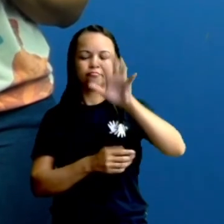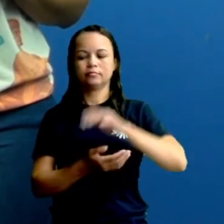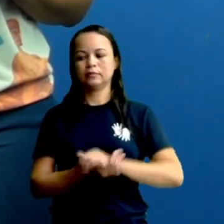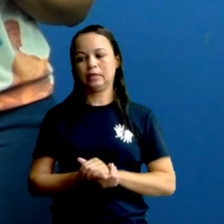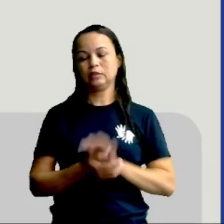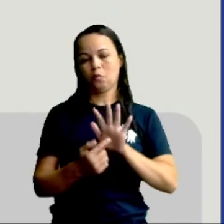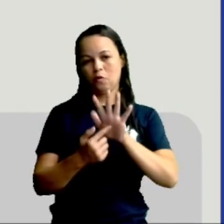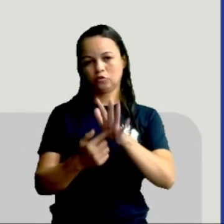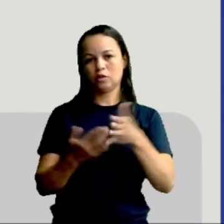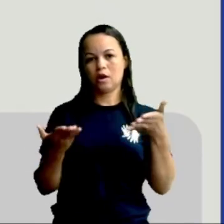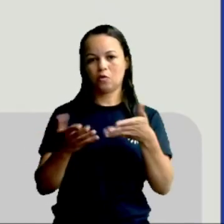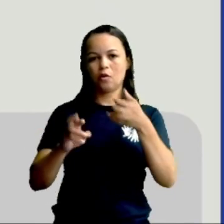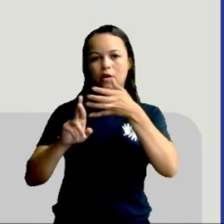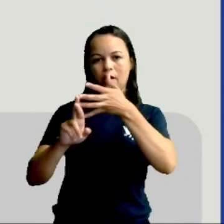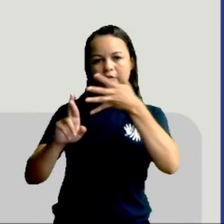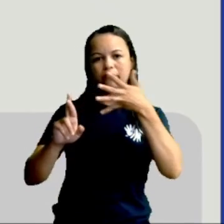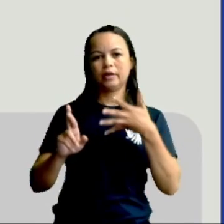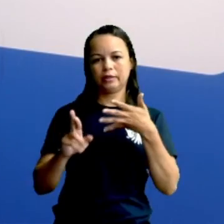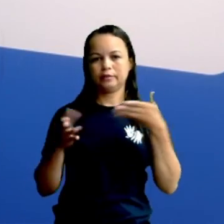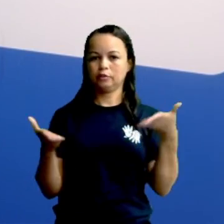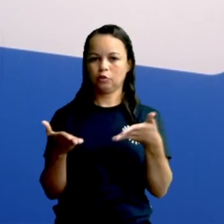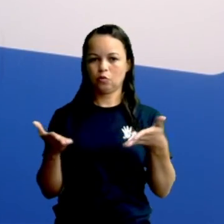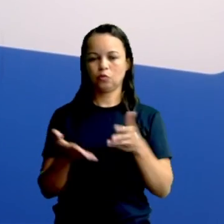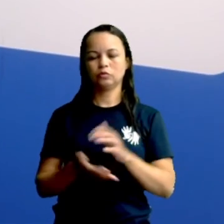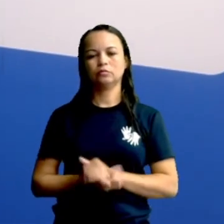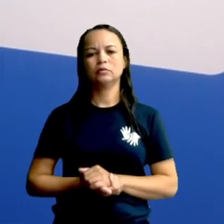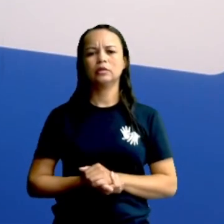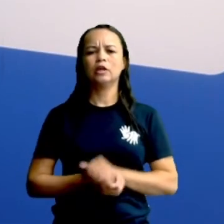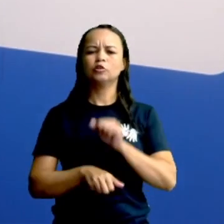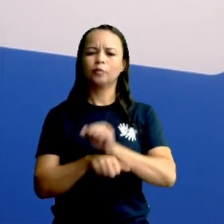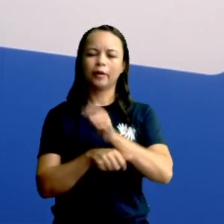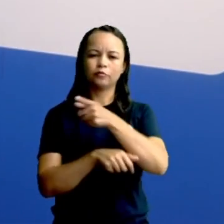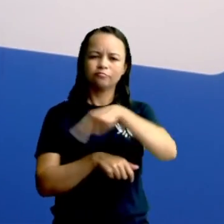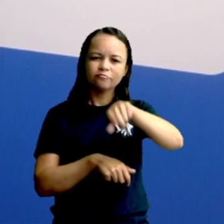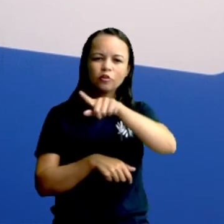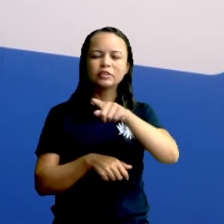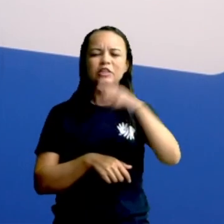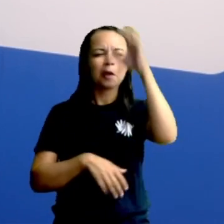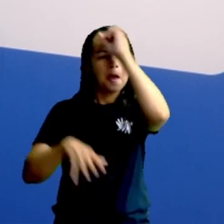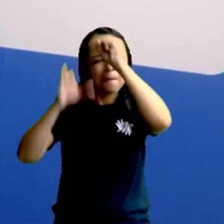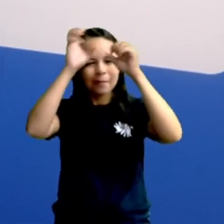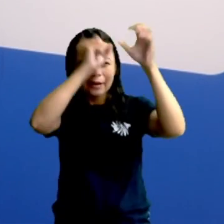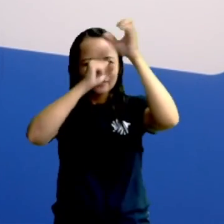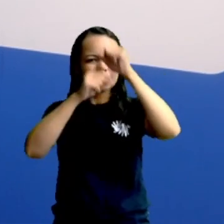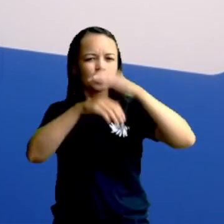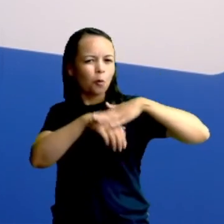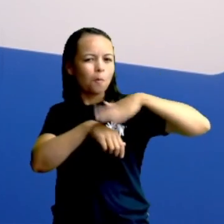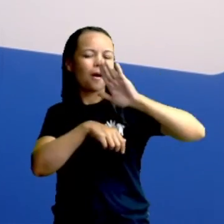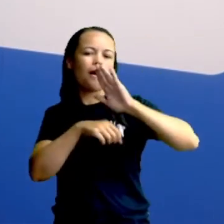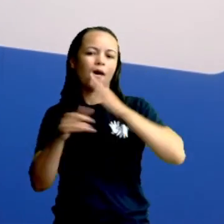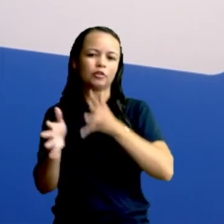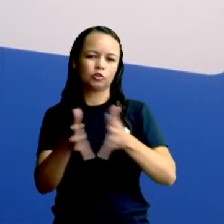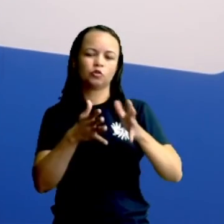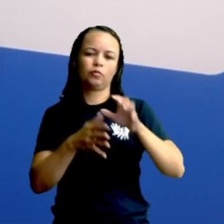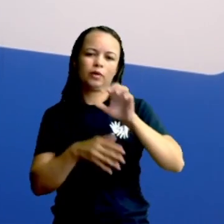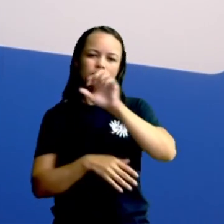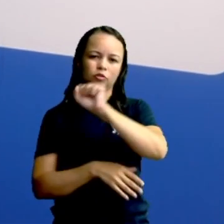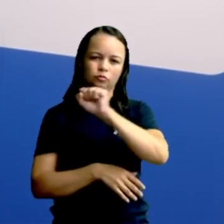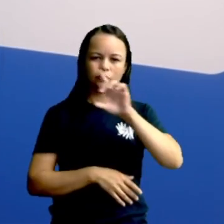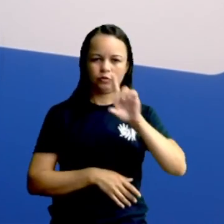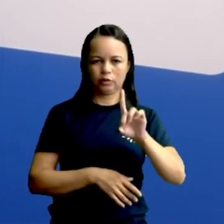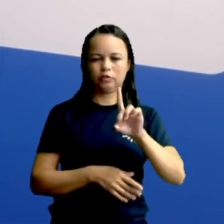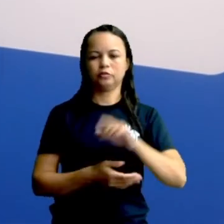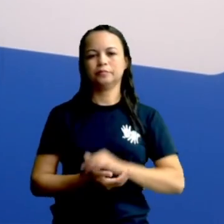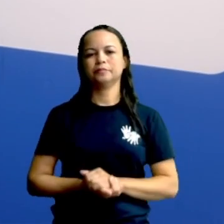nossas referências de hoje. E eu espero que vocês tenham aprendido um pouquinho mais sobre a região